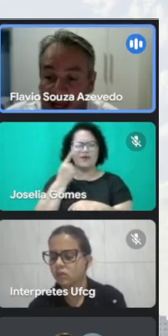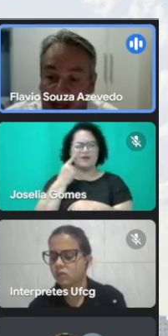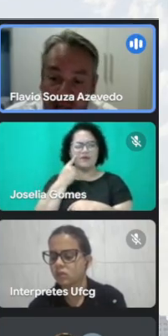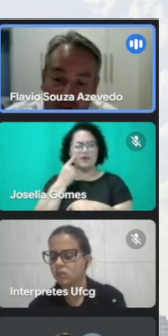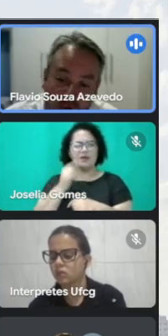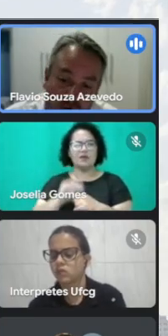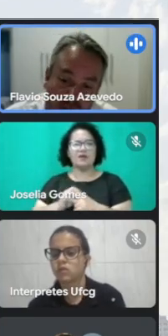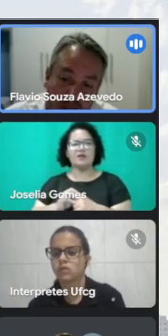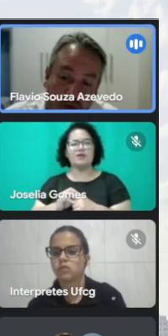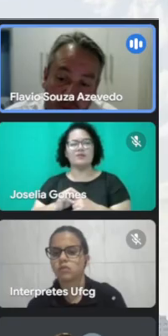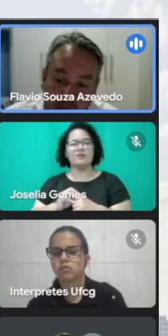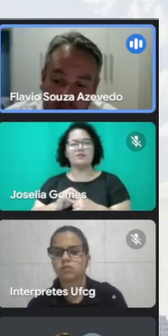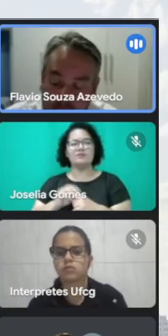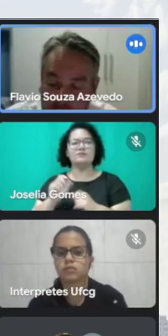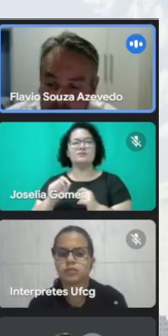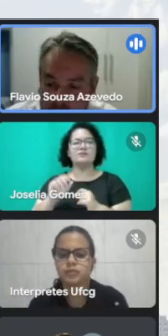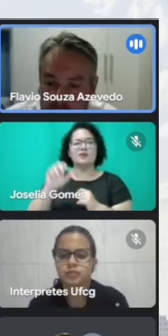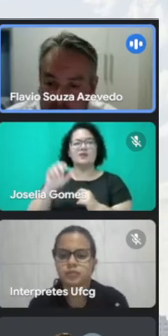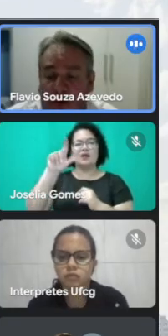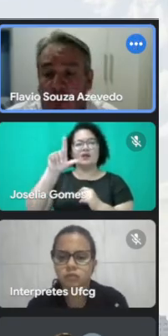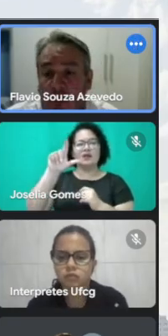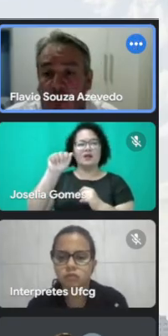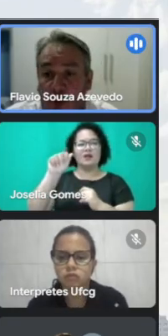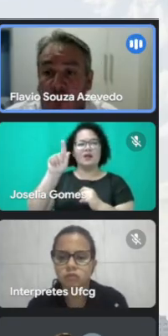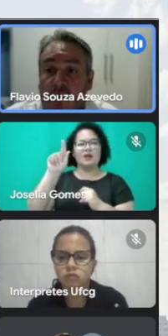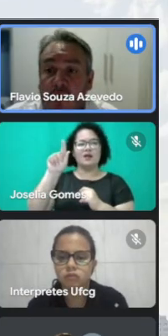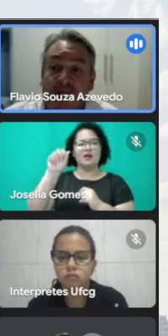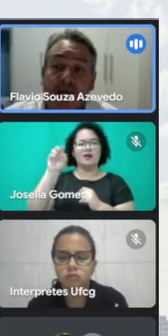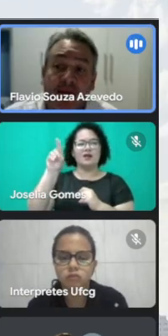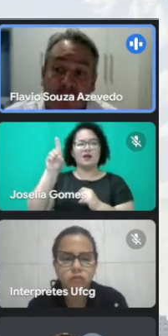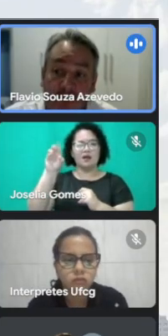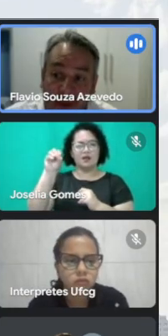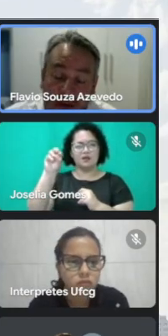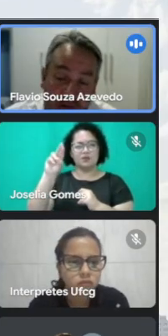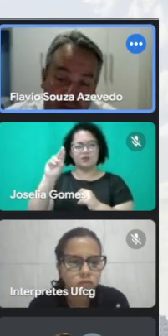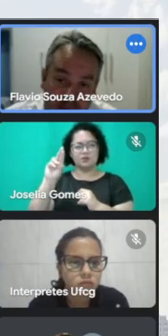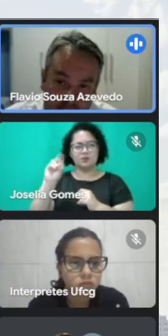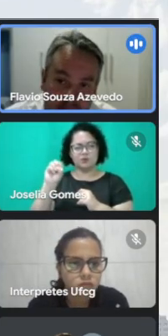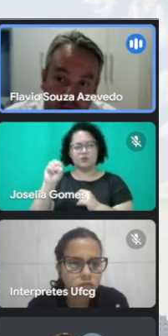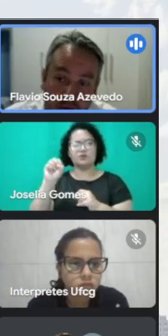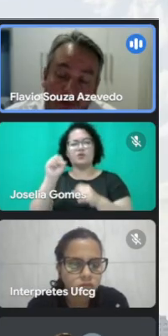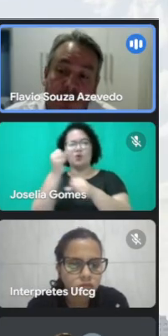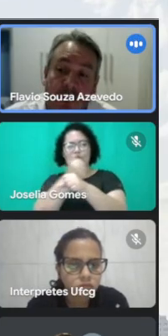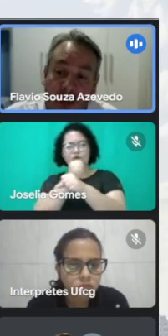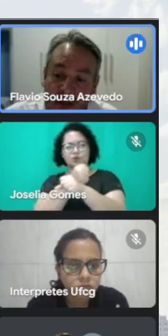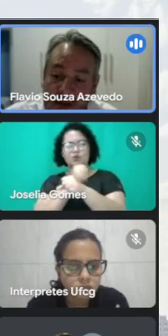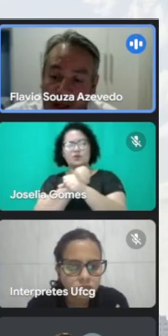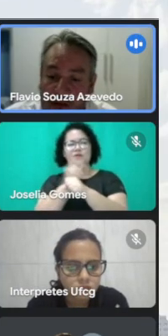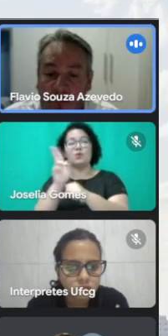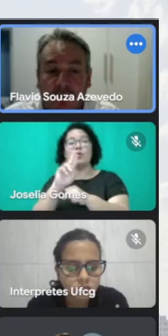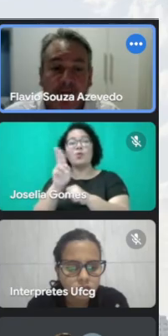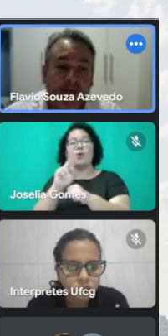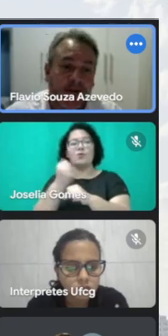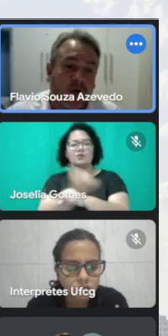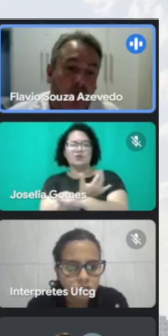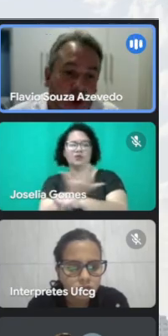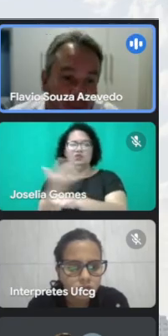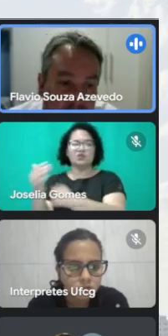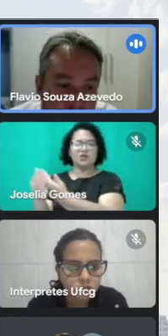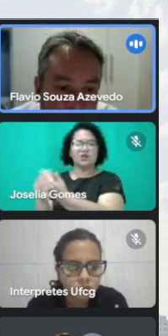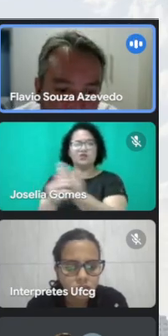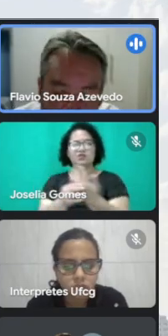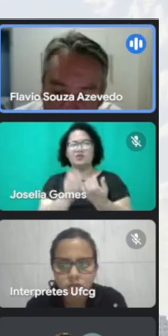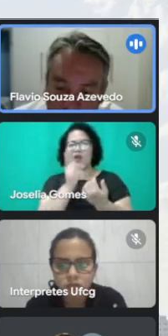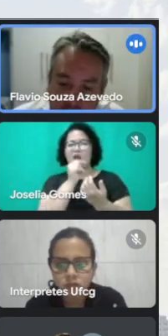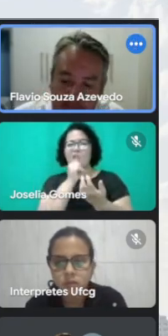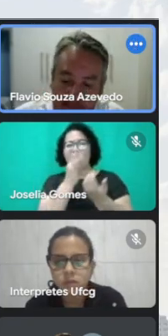esses alagados construídos ou pântanos construídos com o nome de jardins filtrantes. E esse nome é registrado como uma marca